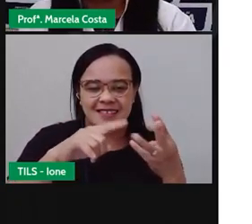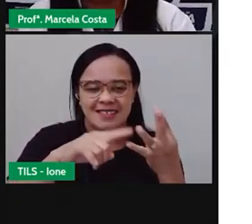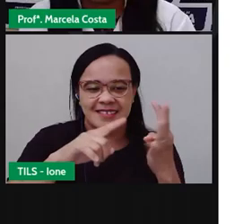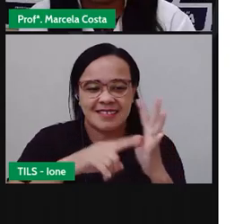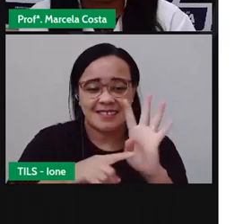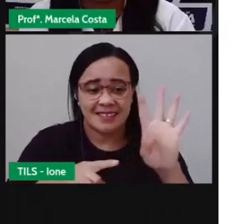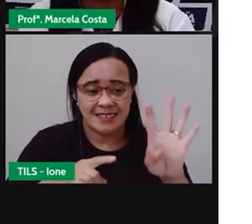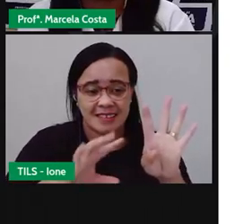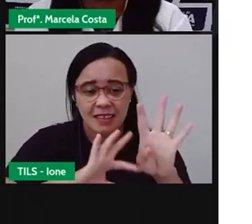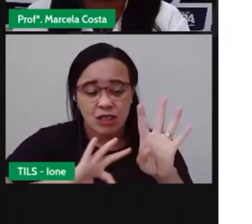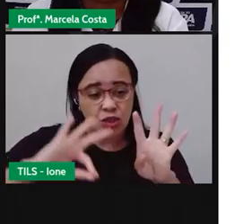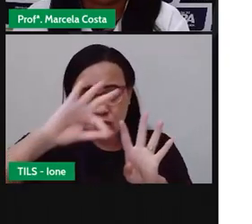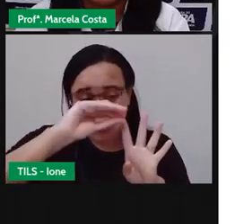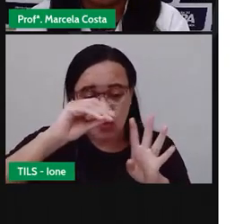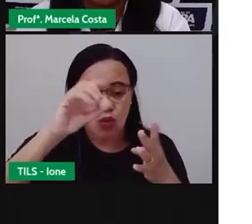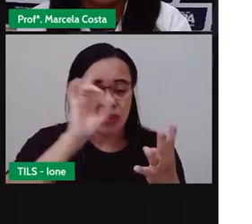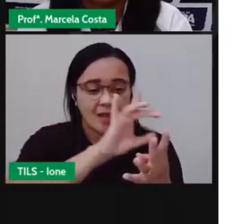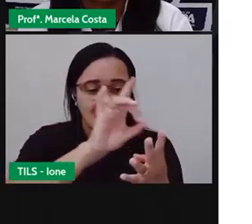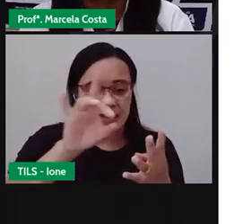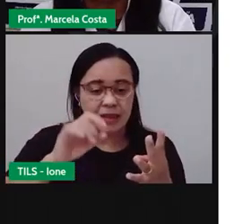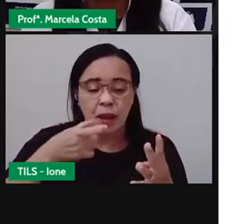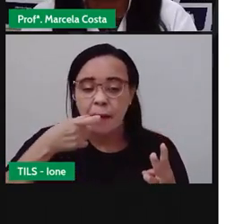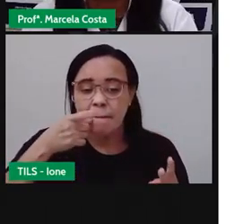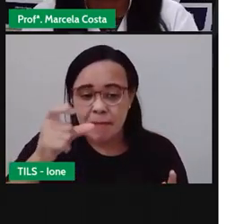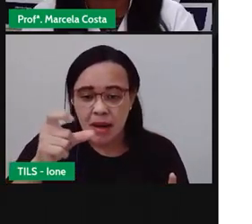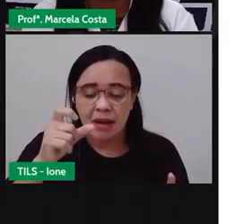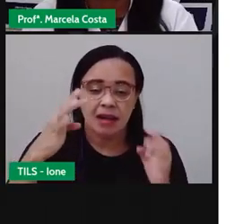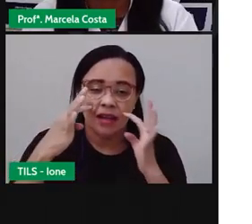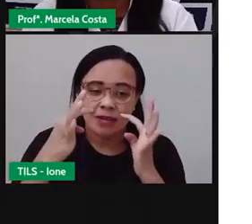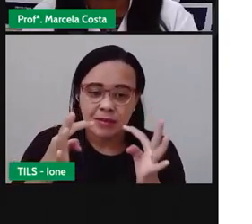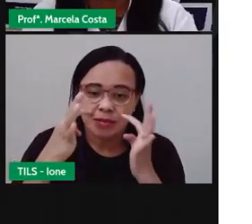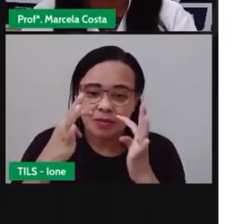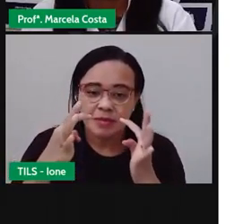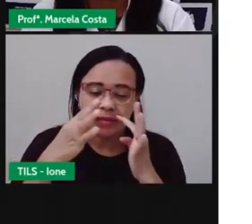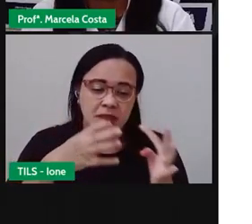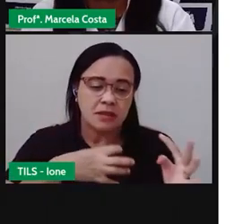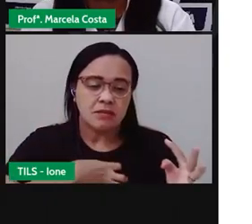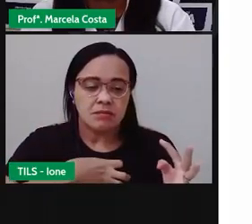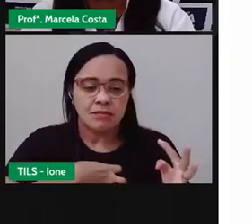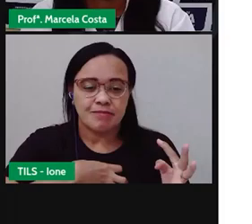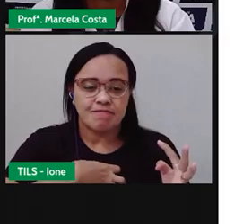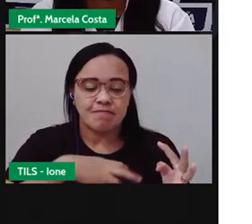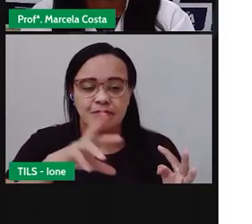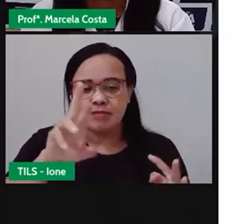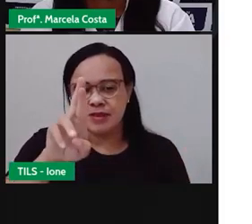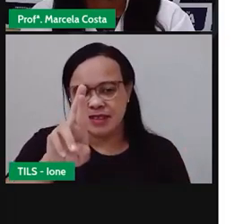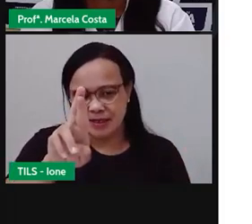Em todas essas palavras, a gente vai observar aí o som da letra R.